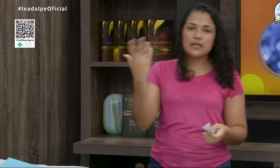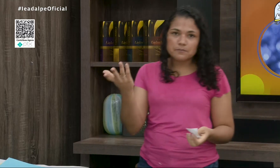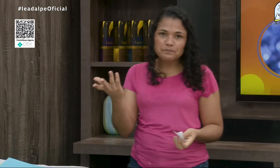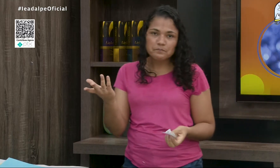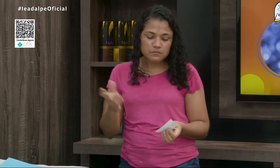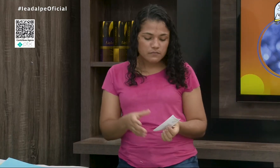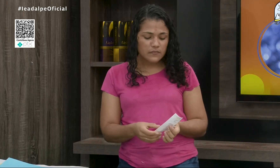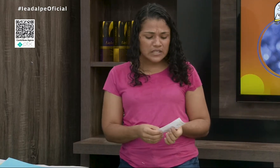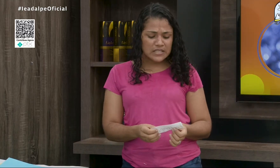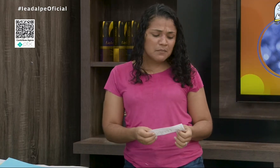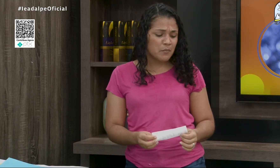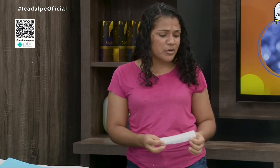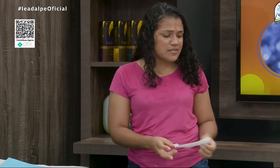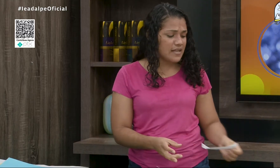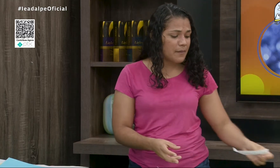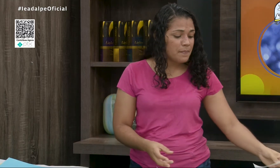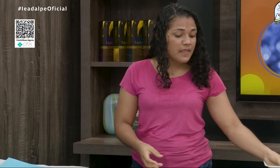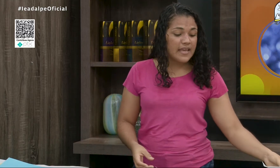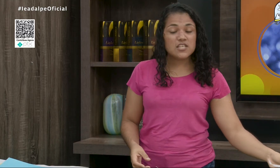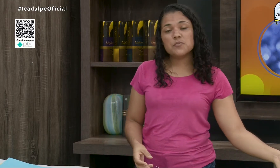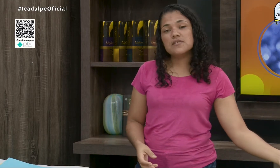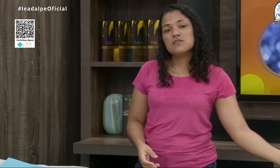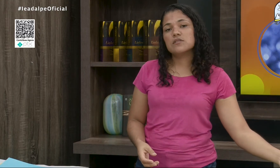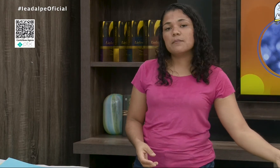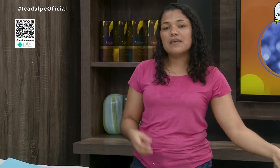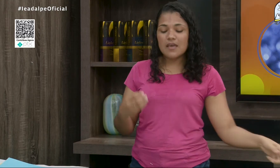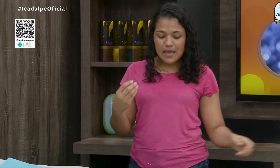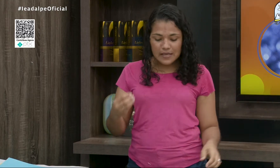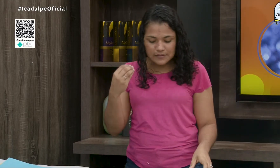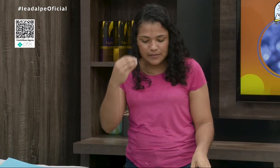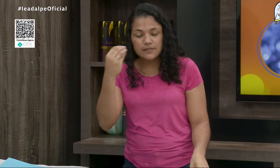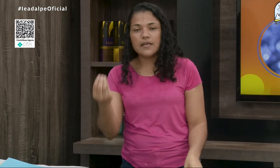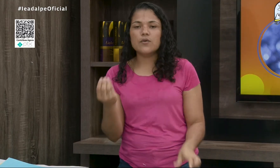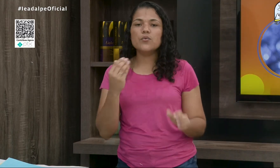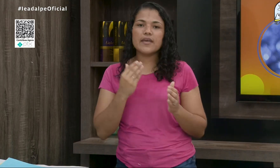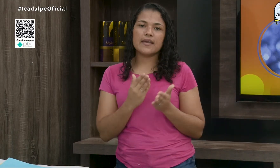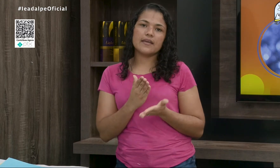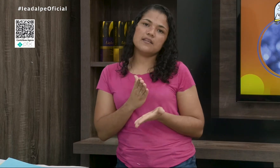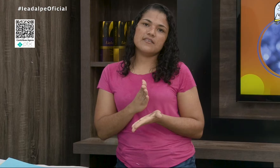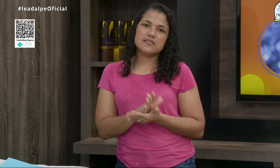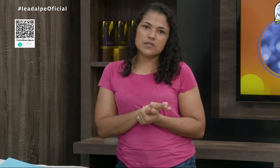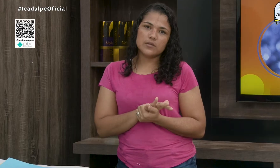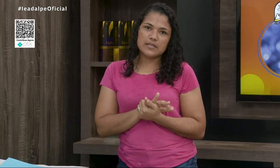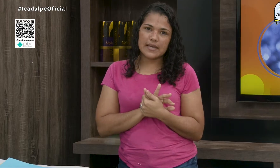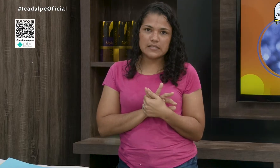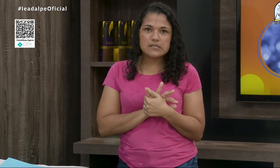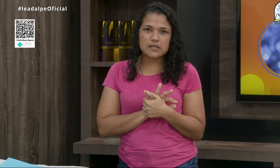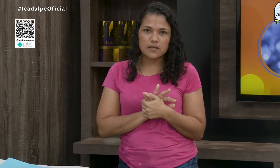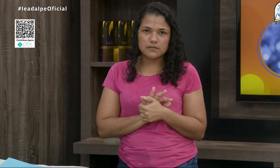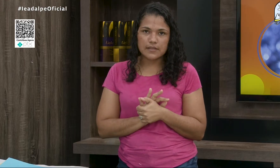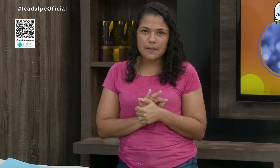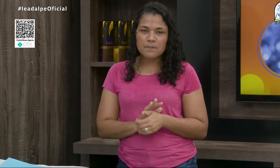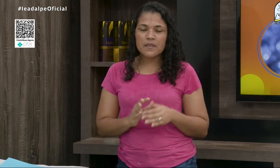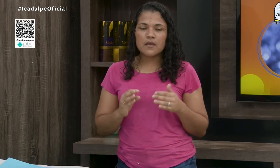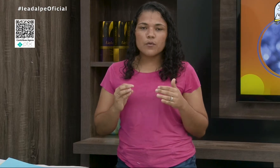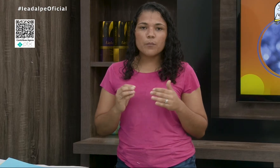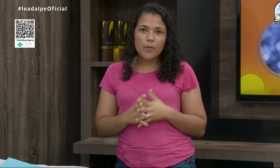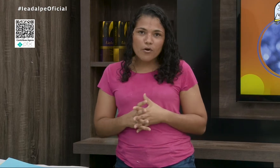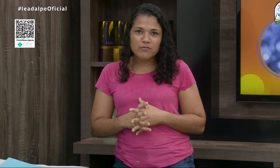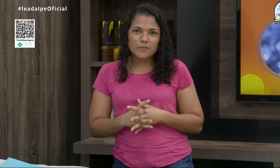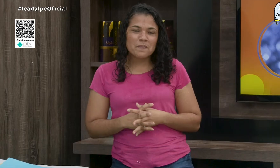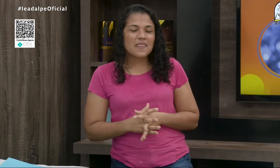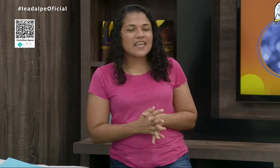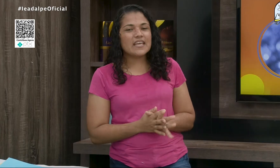muito além de memorizar, elas precisam também entender o que é que aquele versículo ele quer dizer, tá?